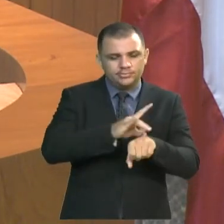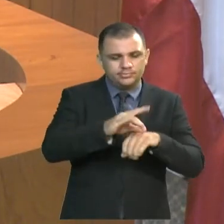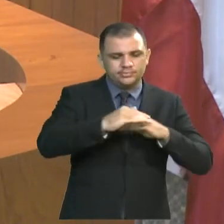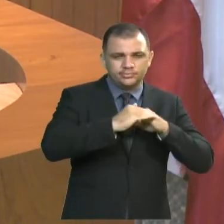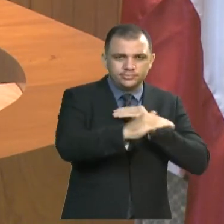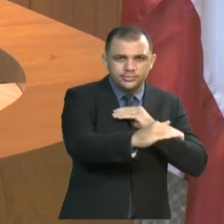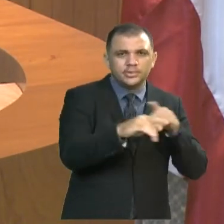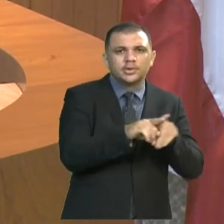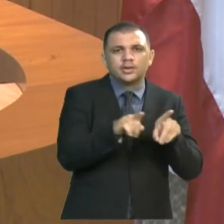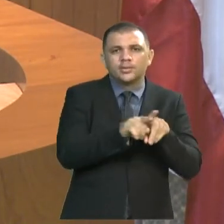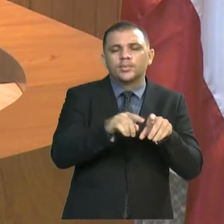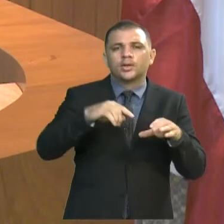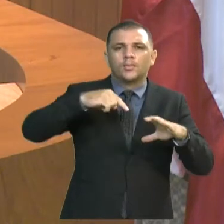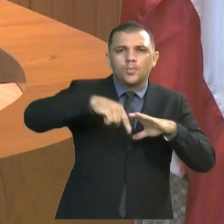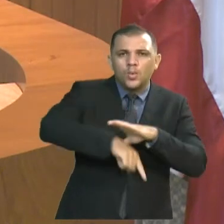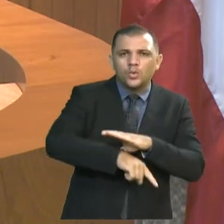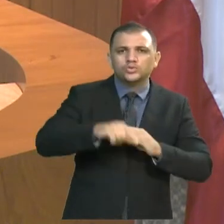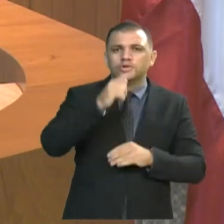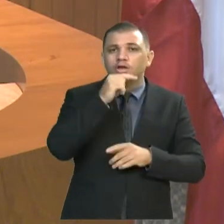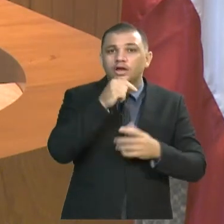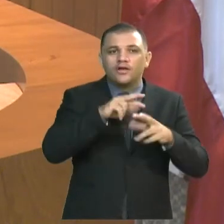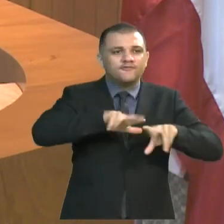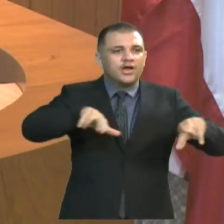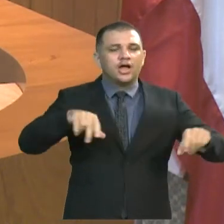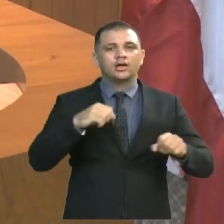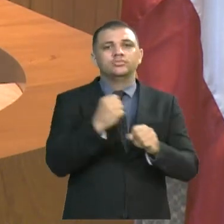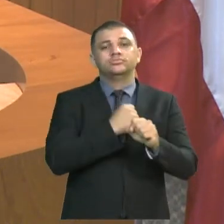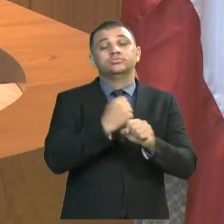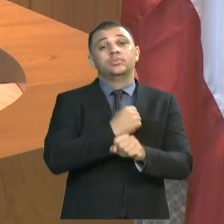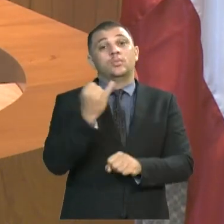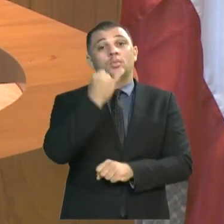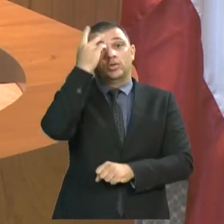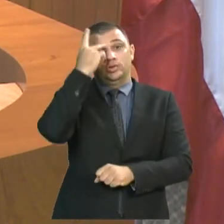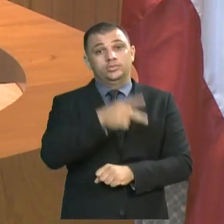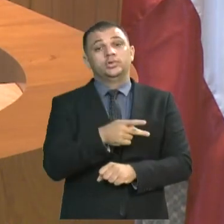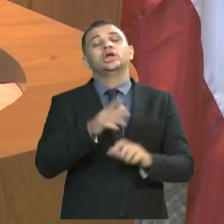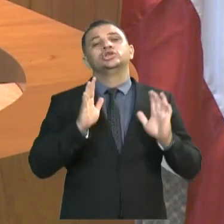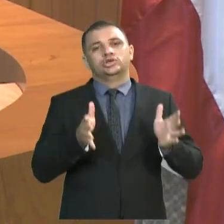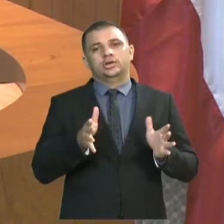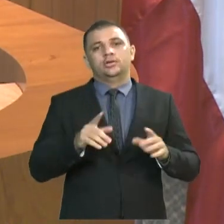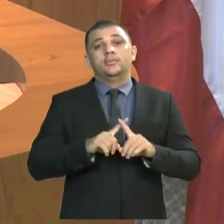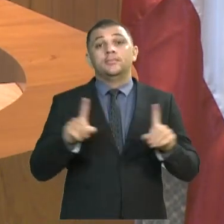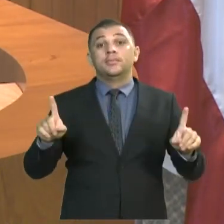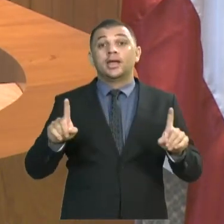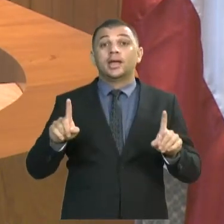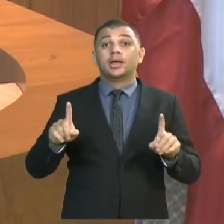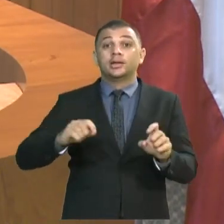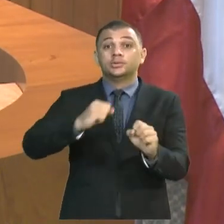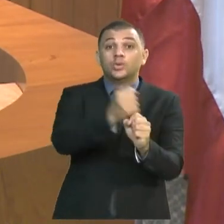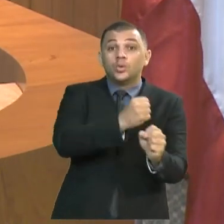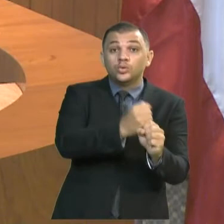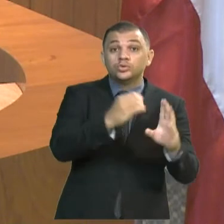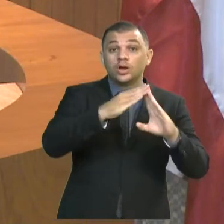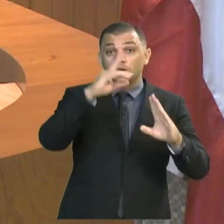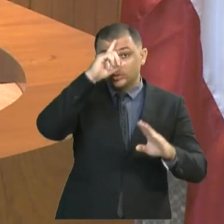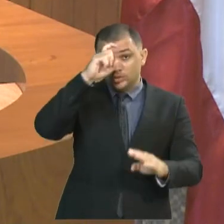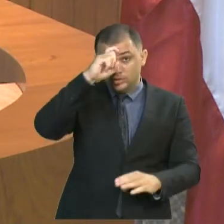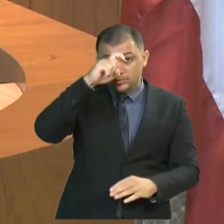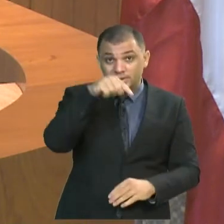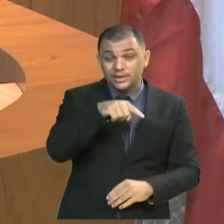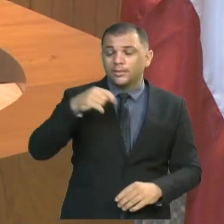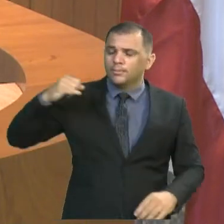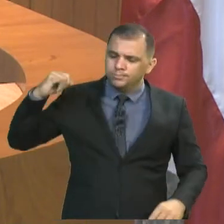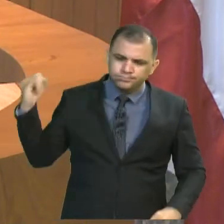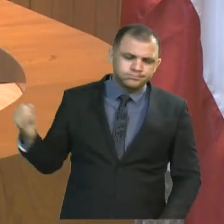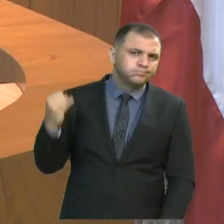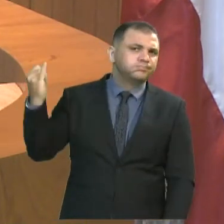quero dizer ao governador que talvez a importância desse hospital seja a obra, se nada tivesse feito e